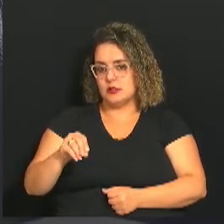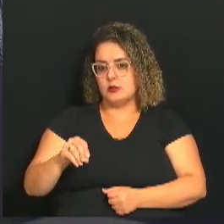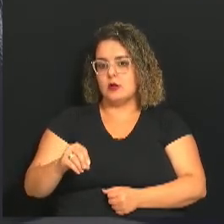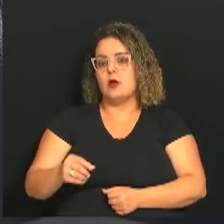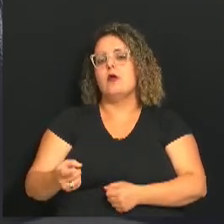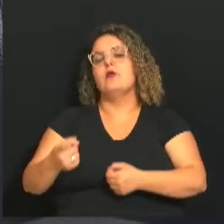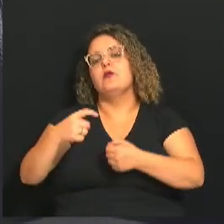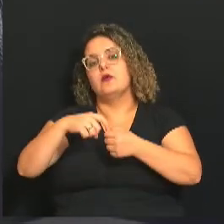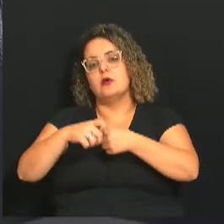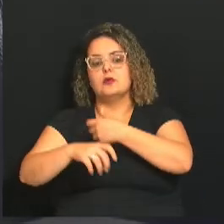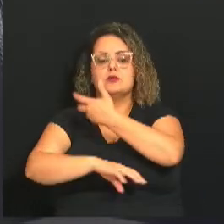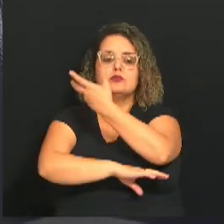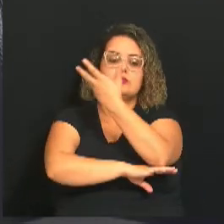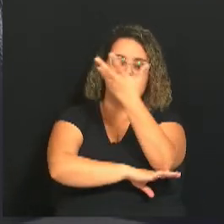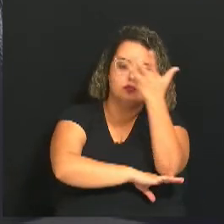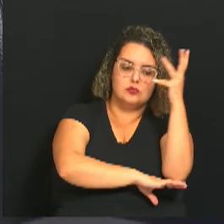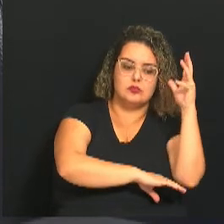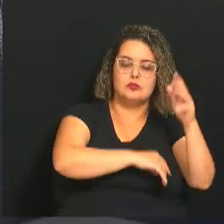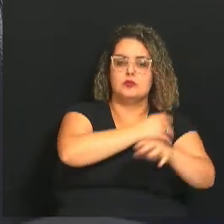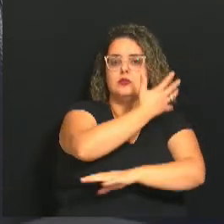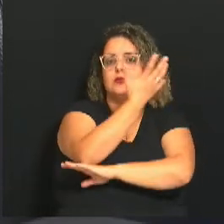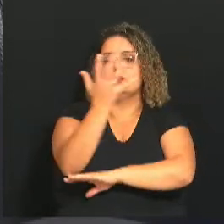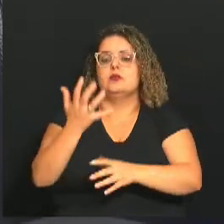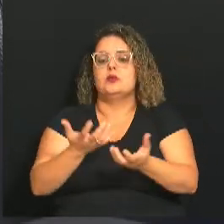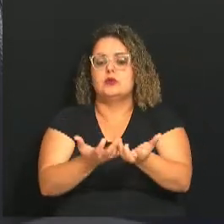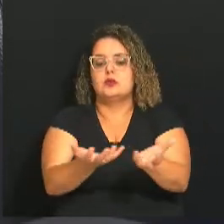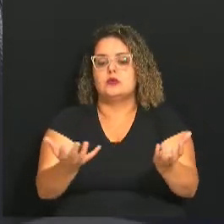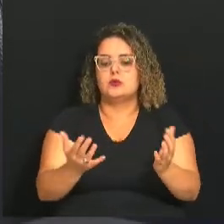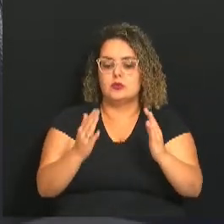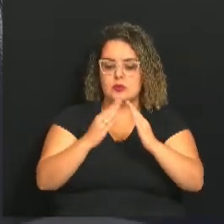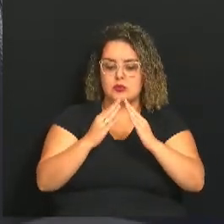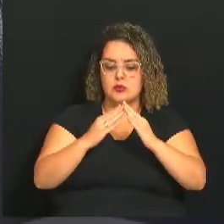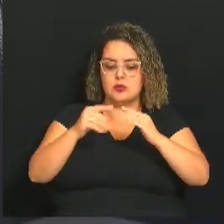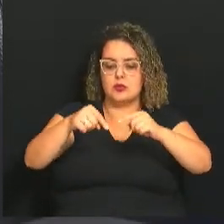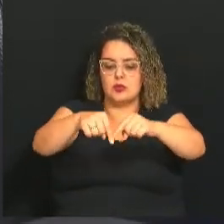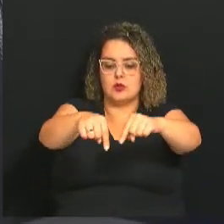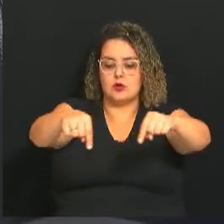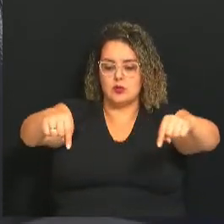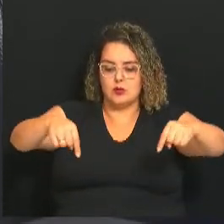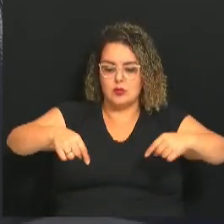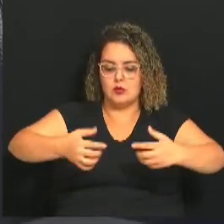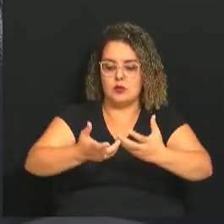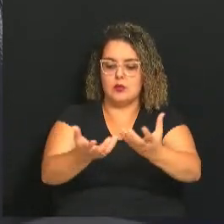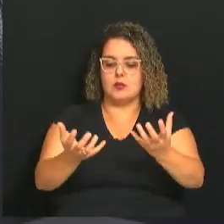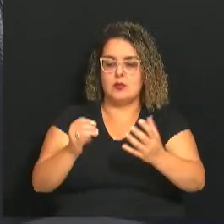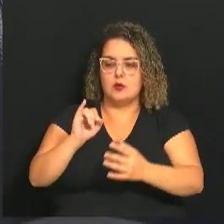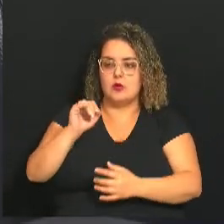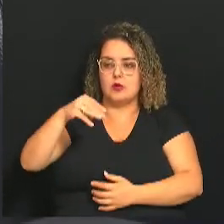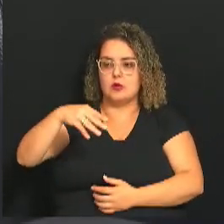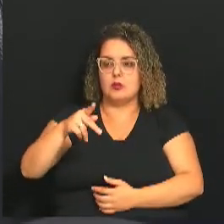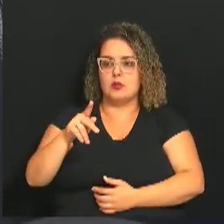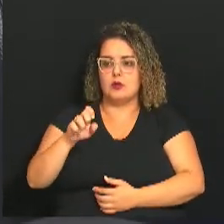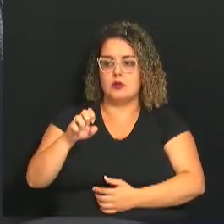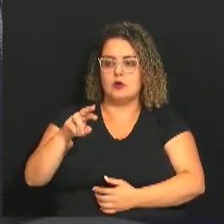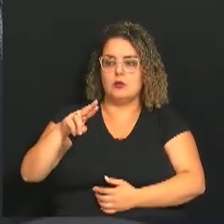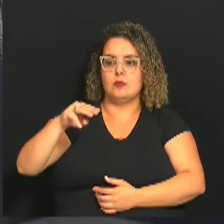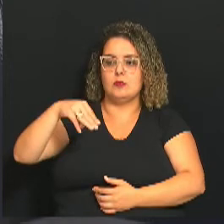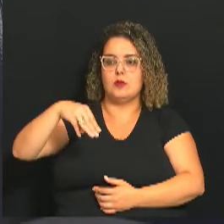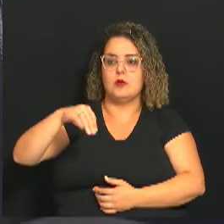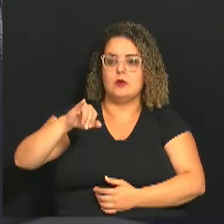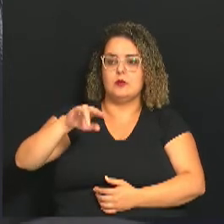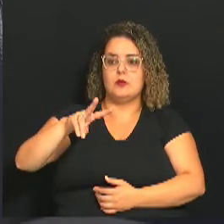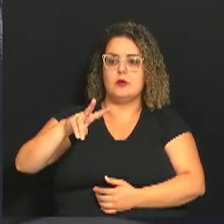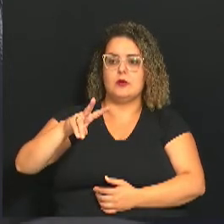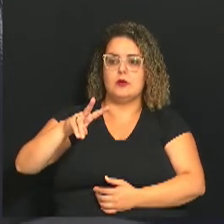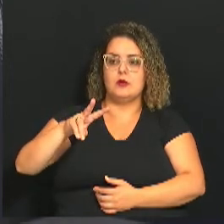jardins, ter quintais que possam ser impermeáveis. E, por último, Bruno, para